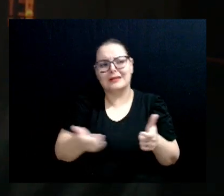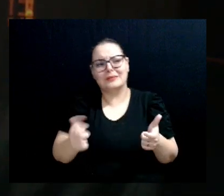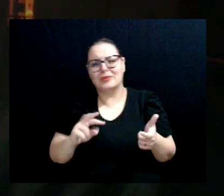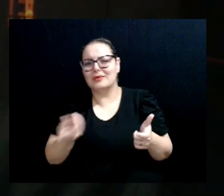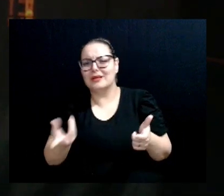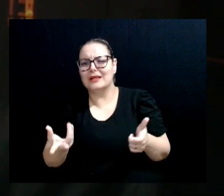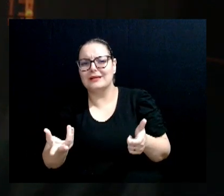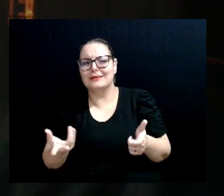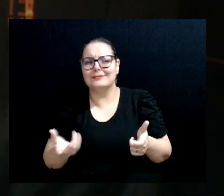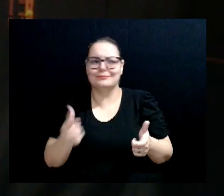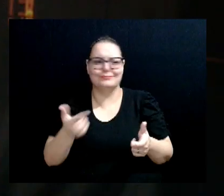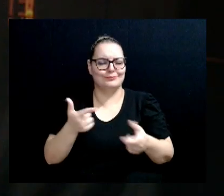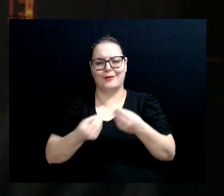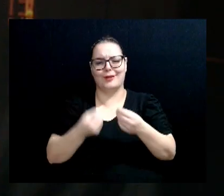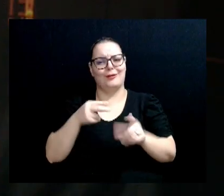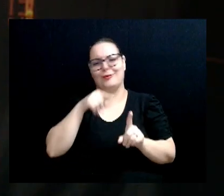inatingível.